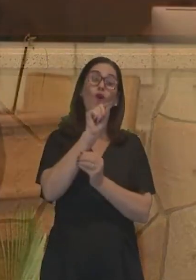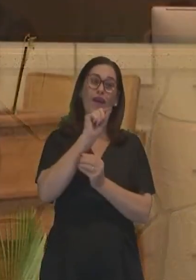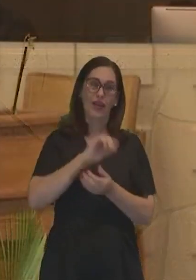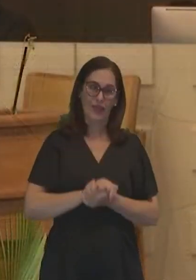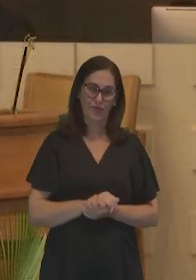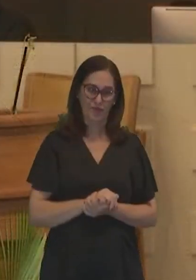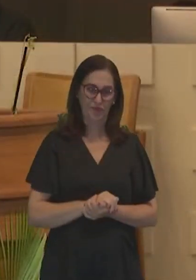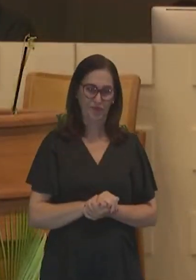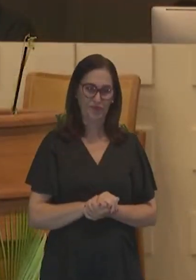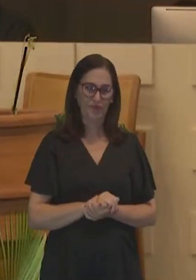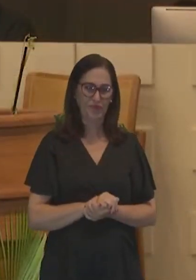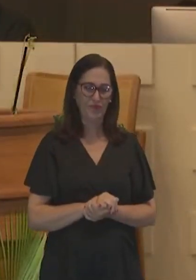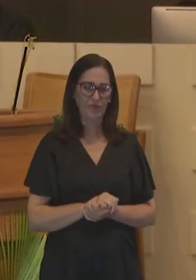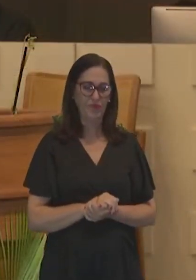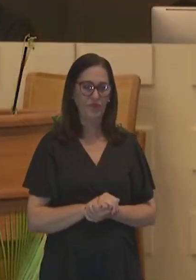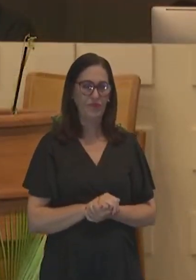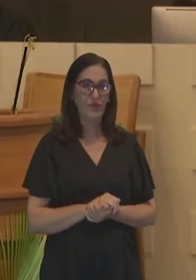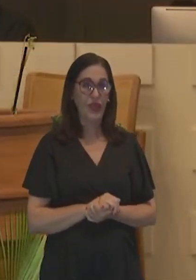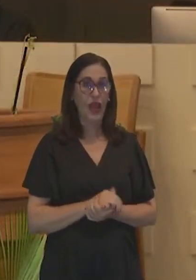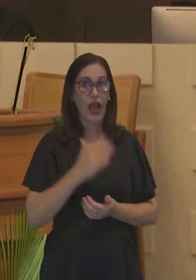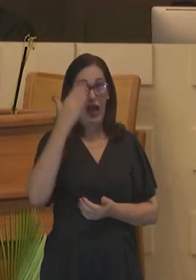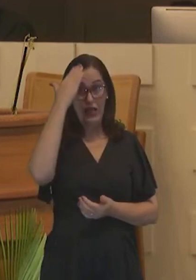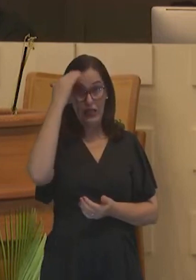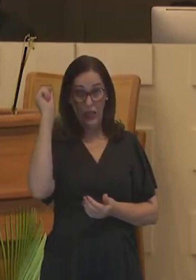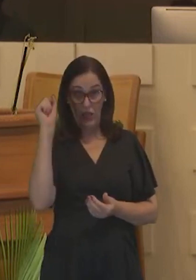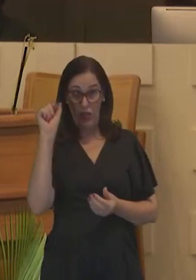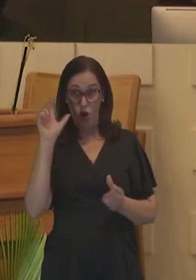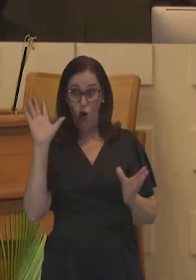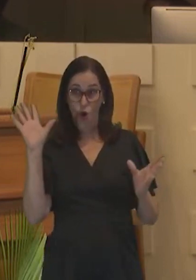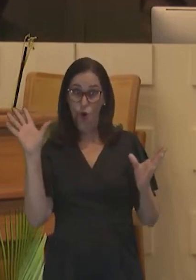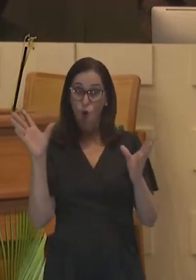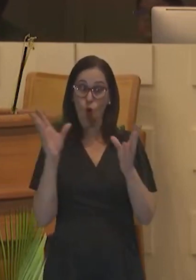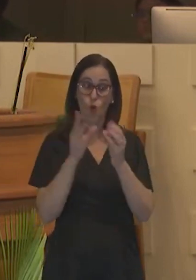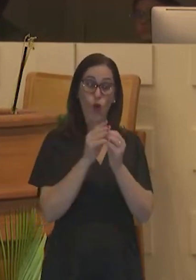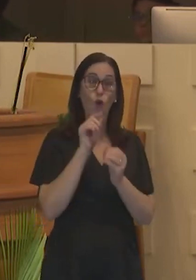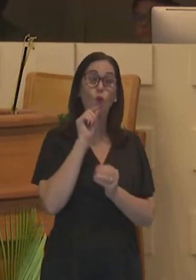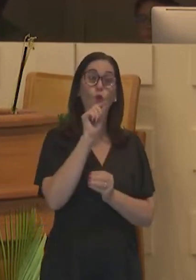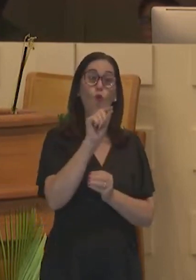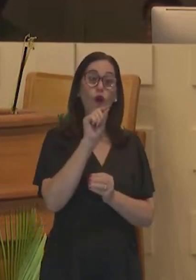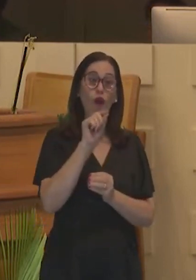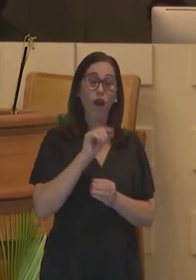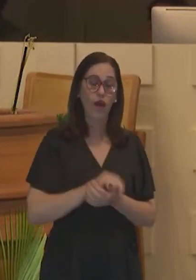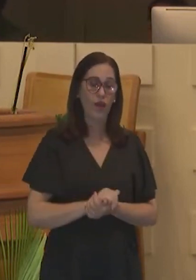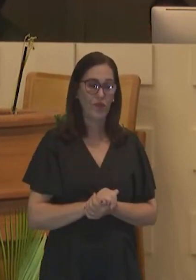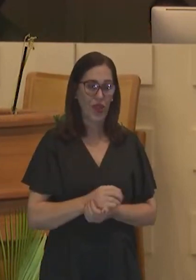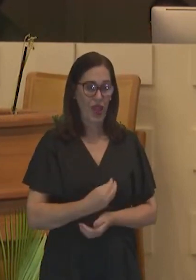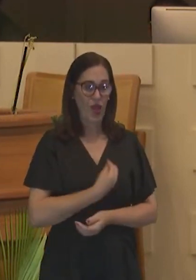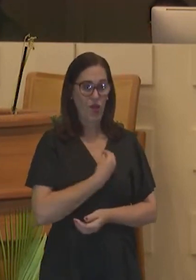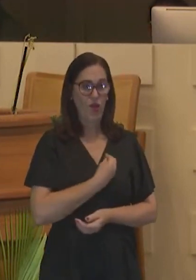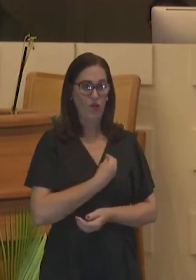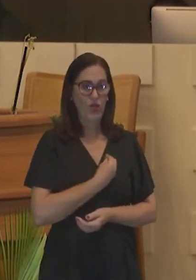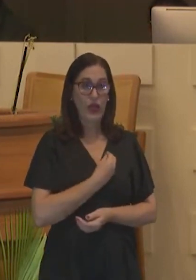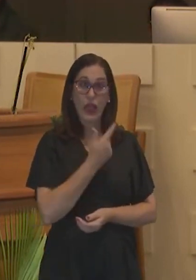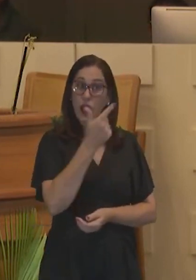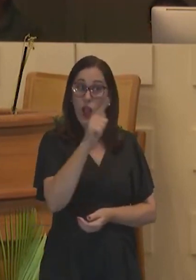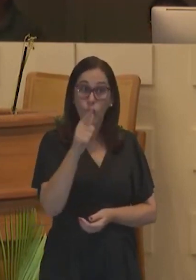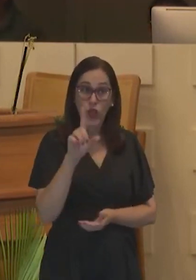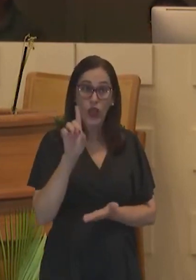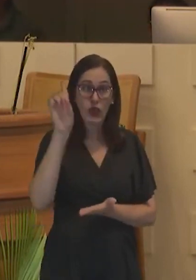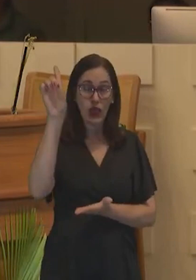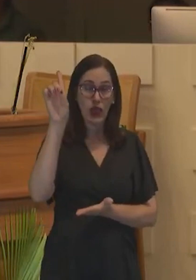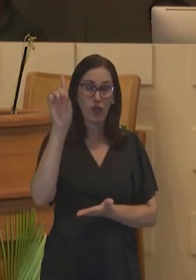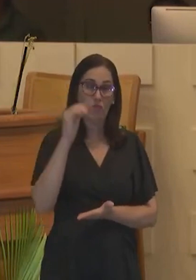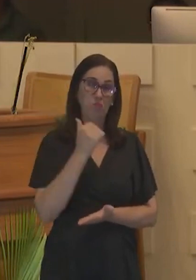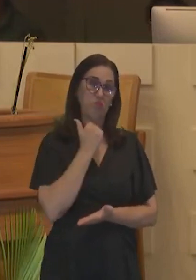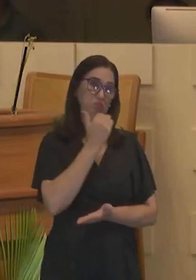O sábio chegou à seguinte conclusão: a vida sem Deus, ela não